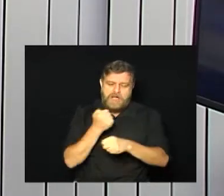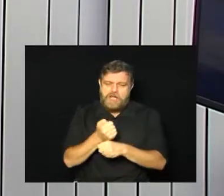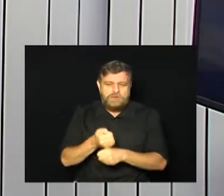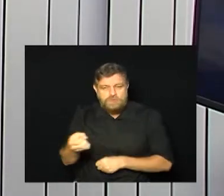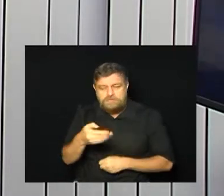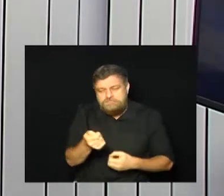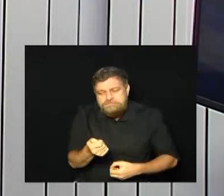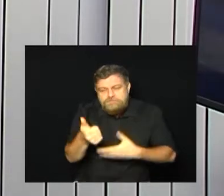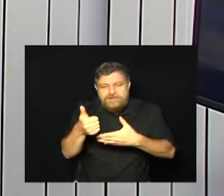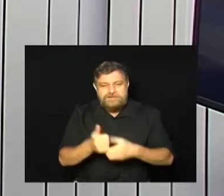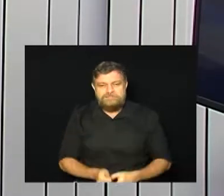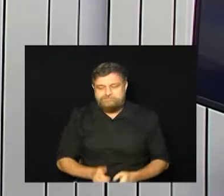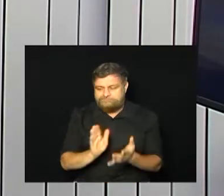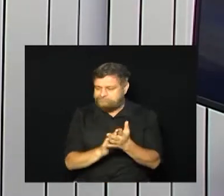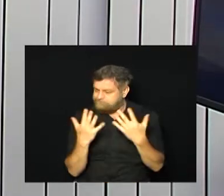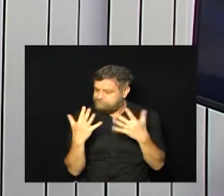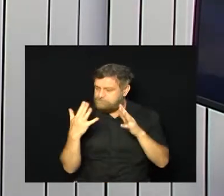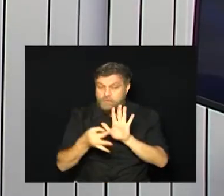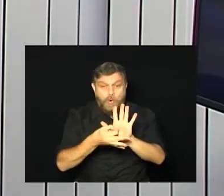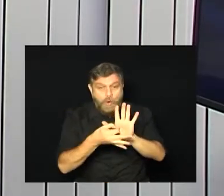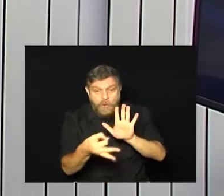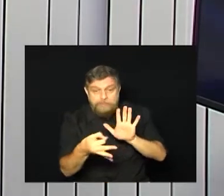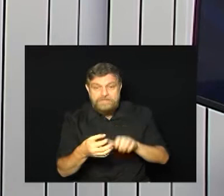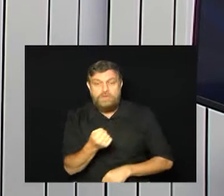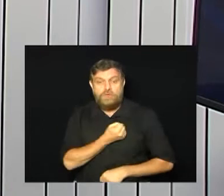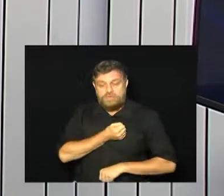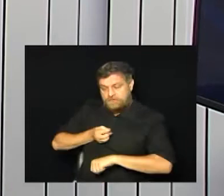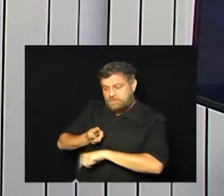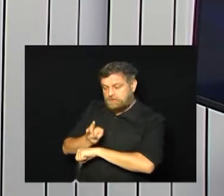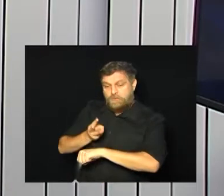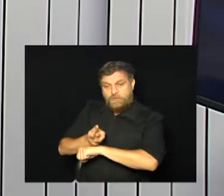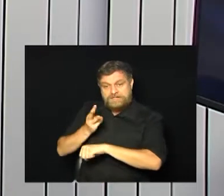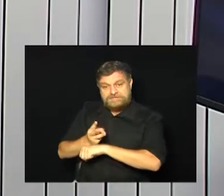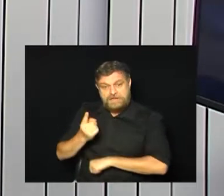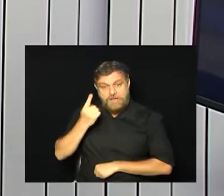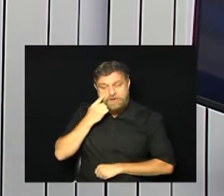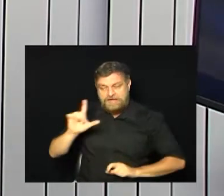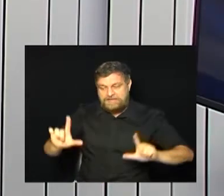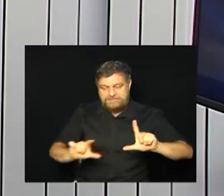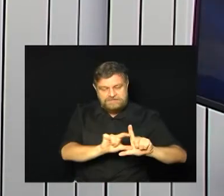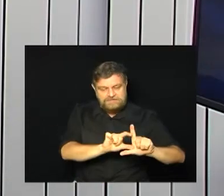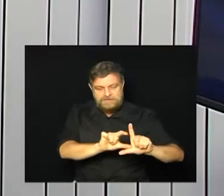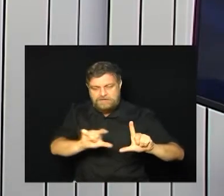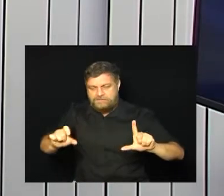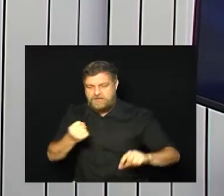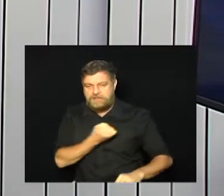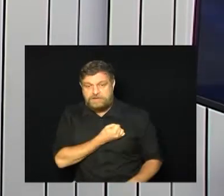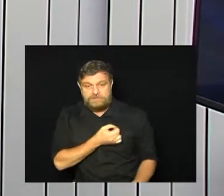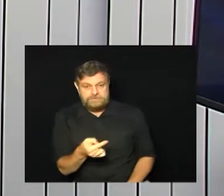elogio, uma sugestão para o número do nosso WhatsApp. 19 é o nosso DDD